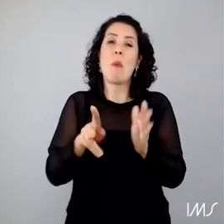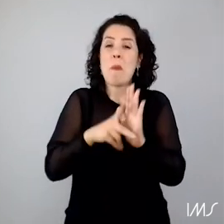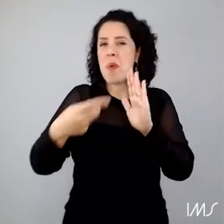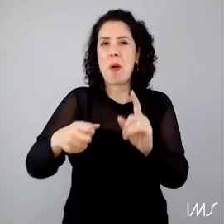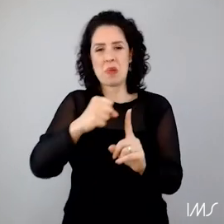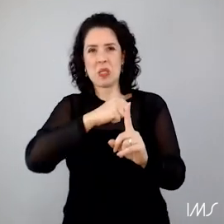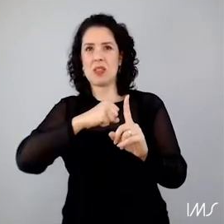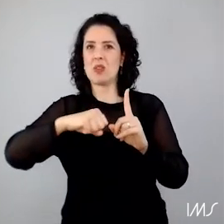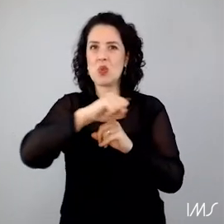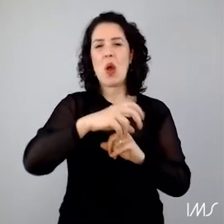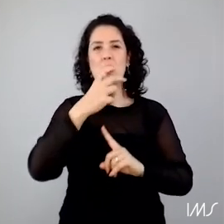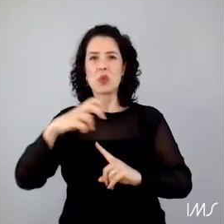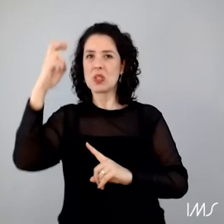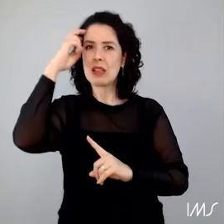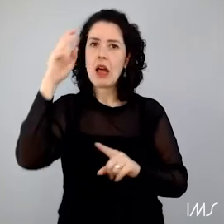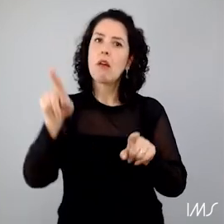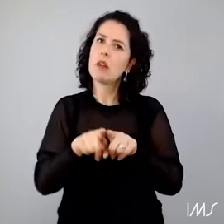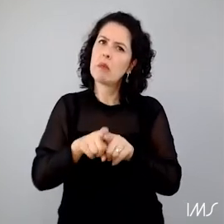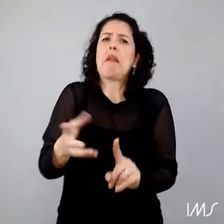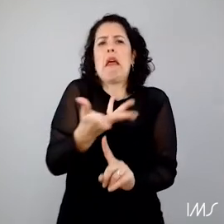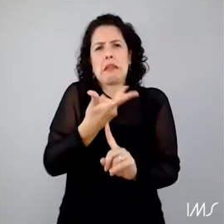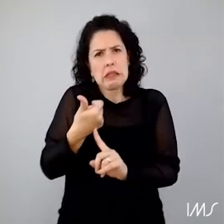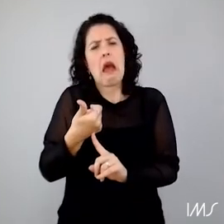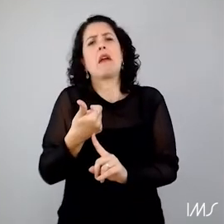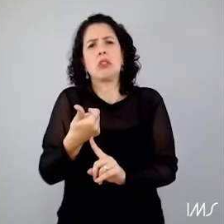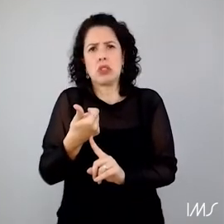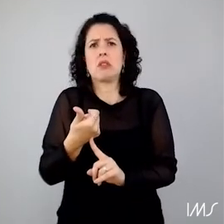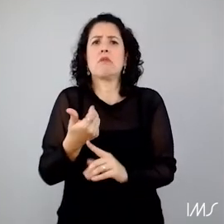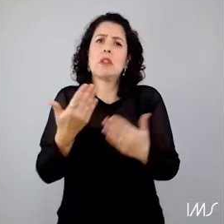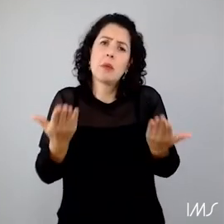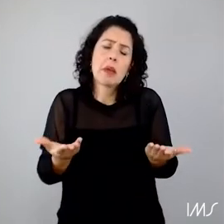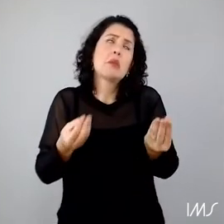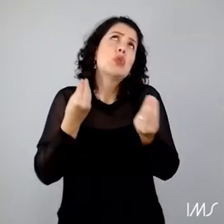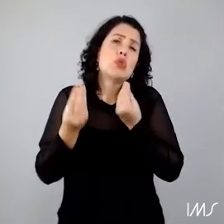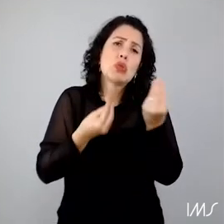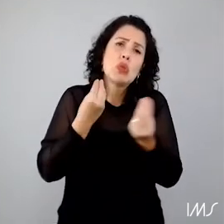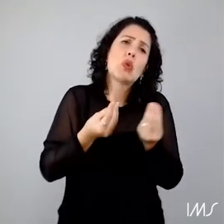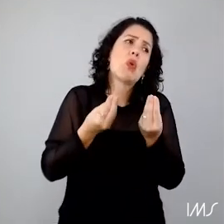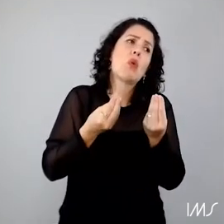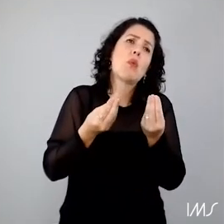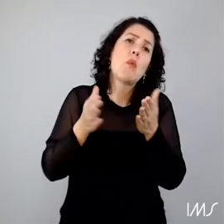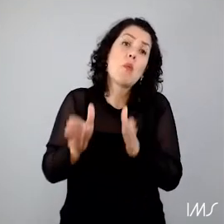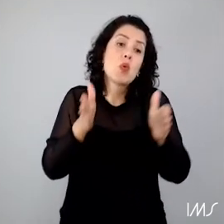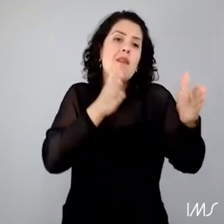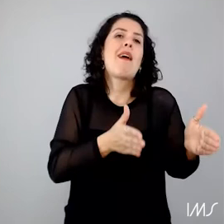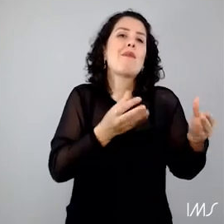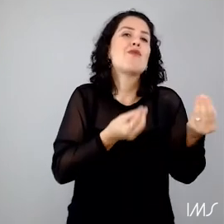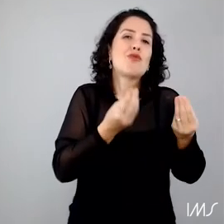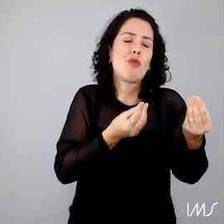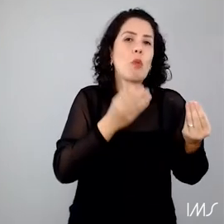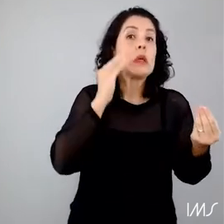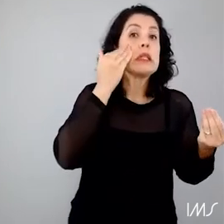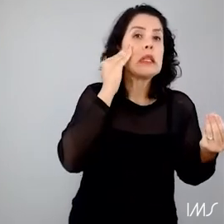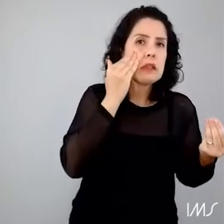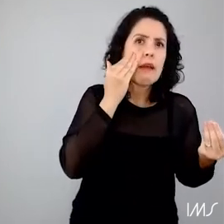compreensão também desses vários cruzamentos desse processo amplo, dessa plataforma, né, com todo o campo